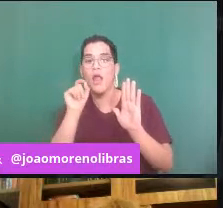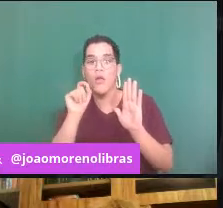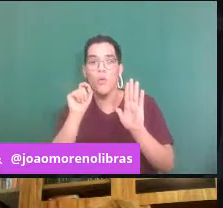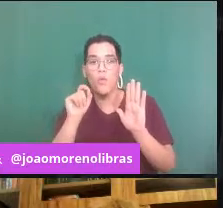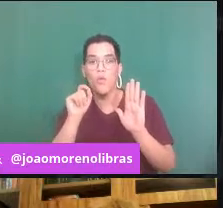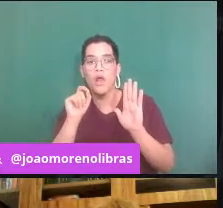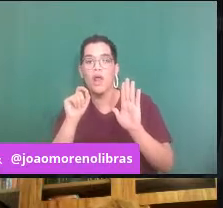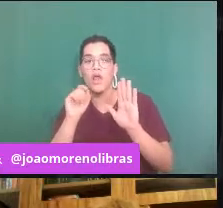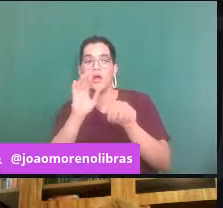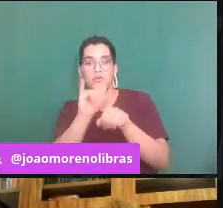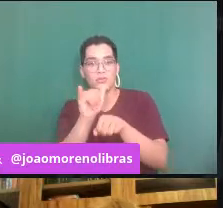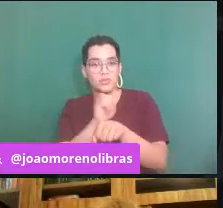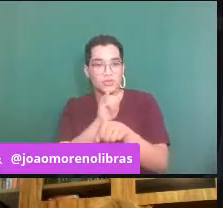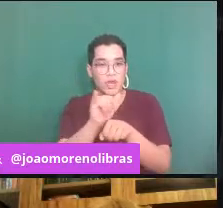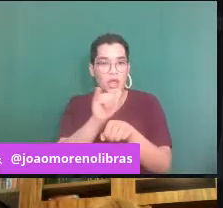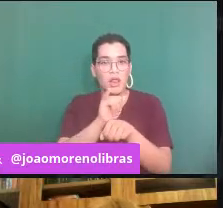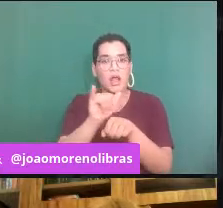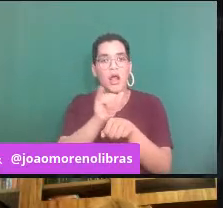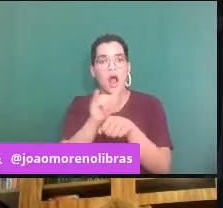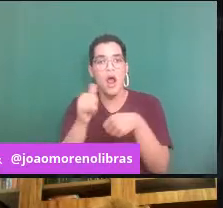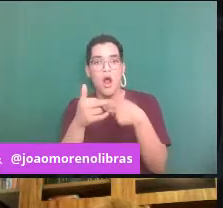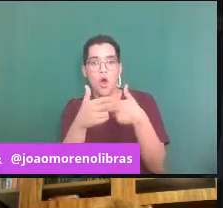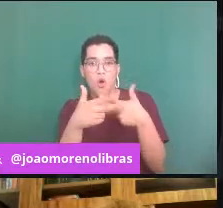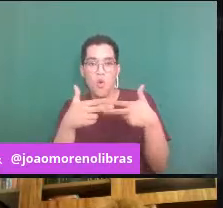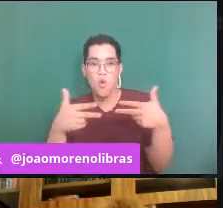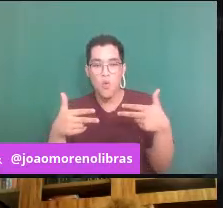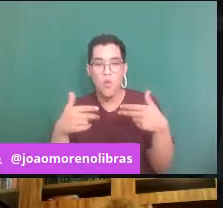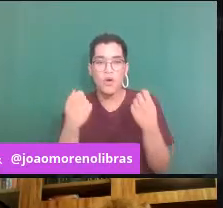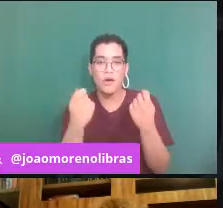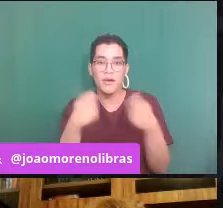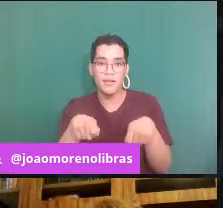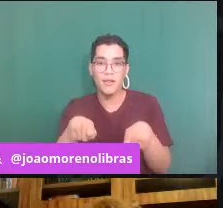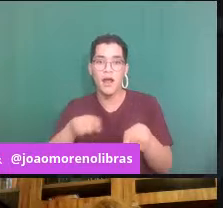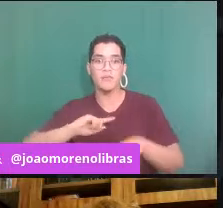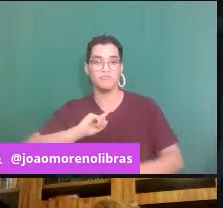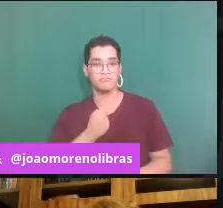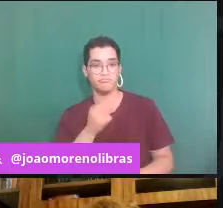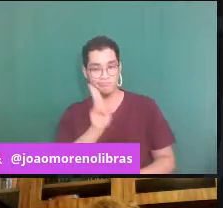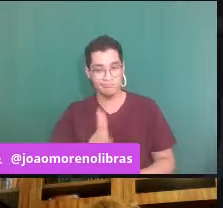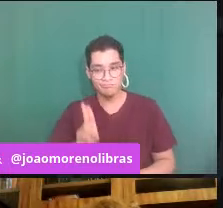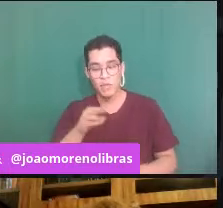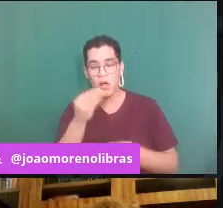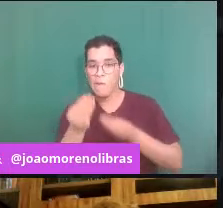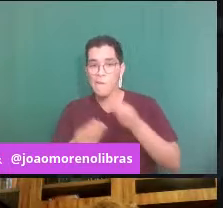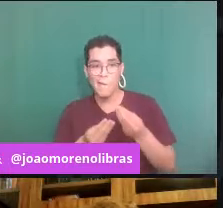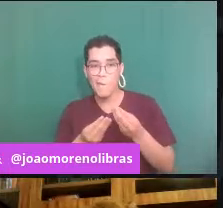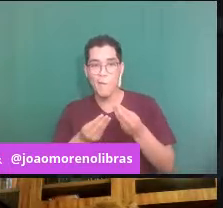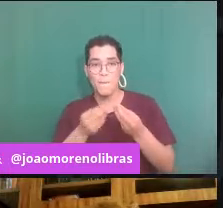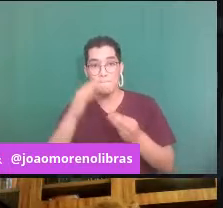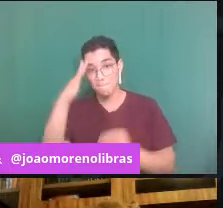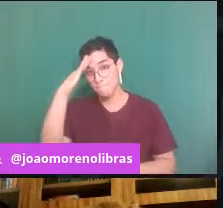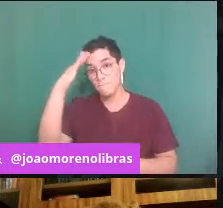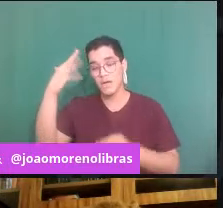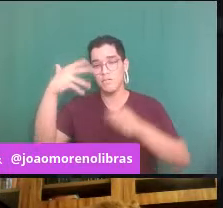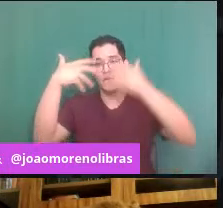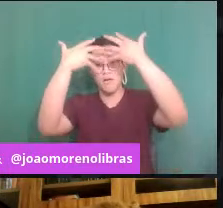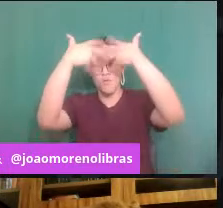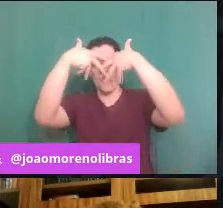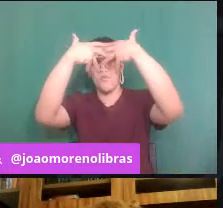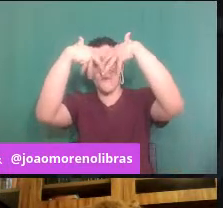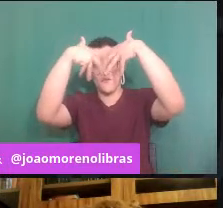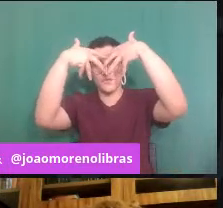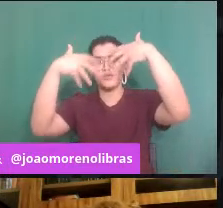comissão organizadora me disse que seria muito importante pensar nessas